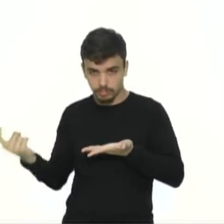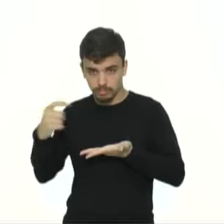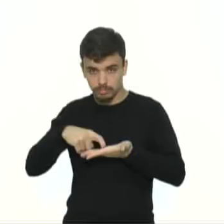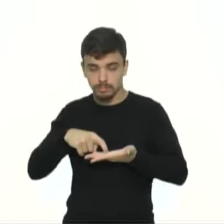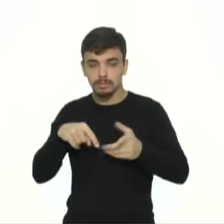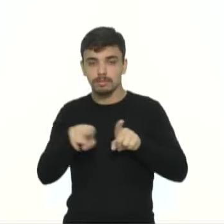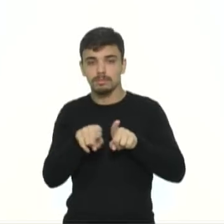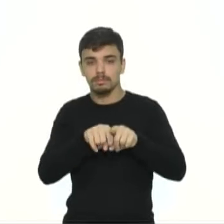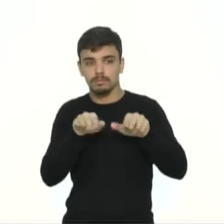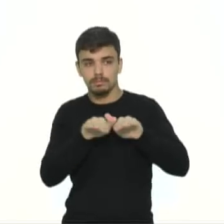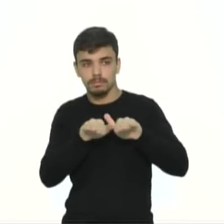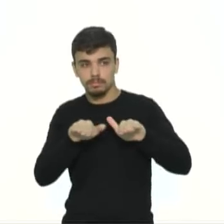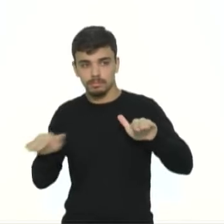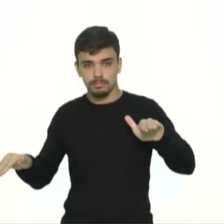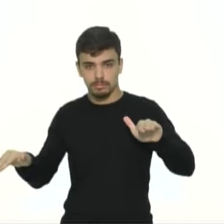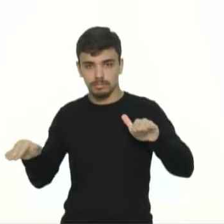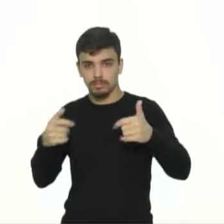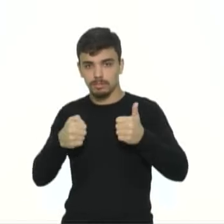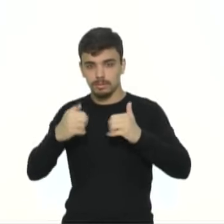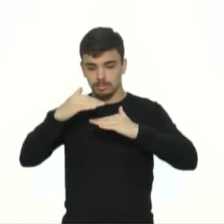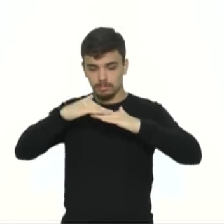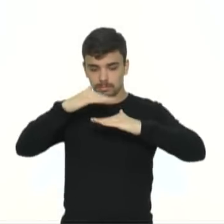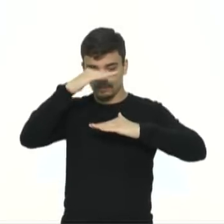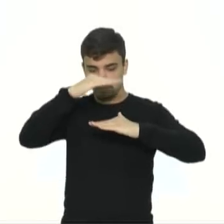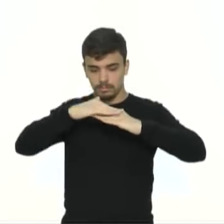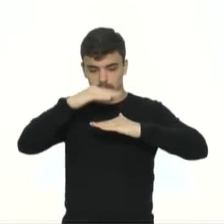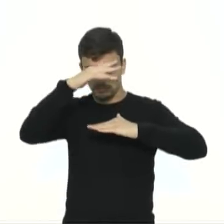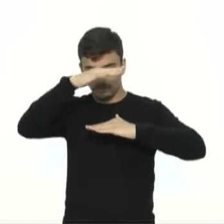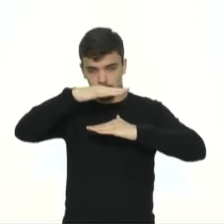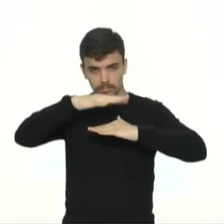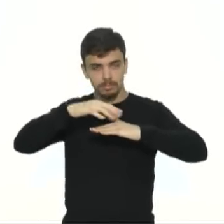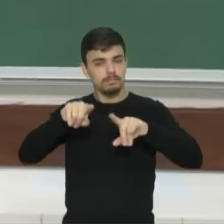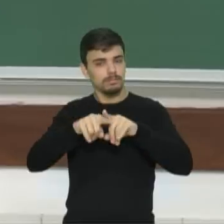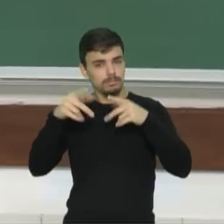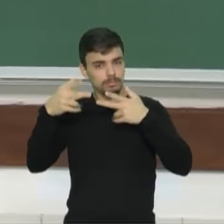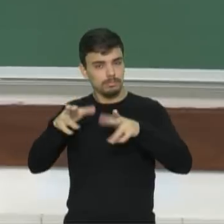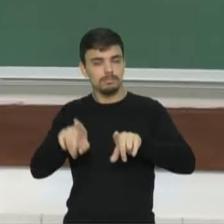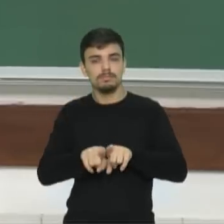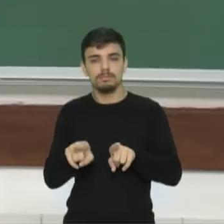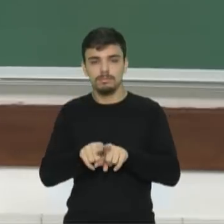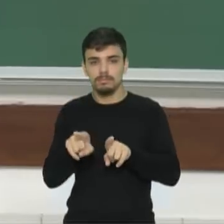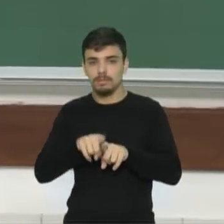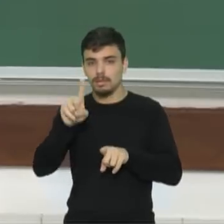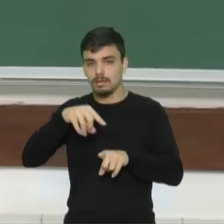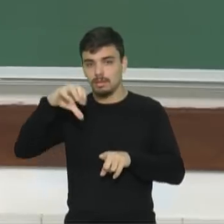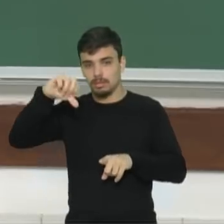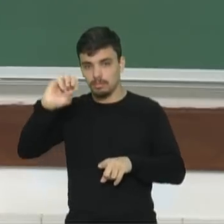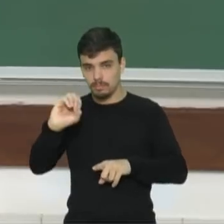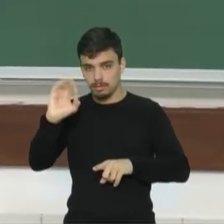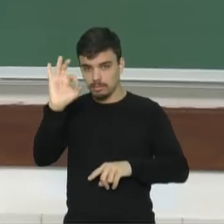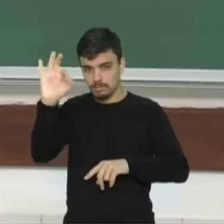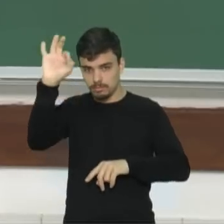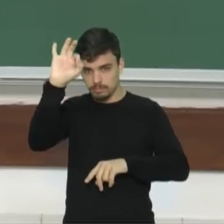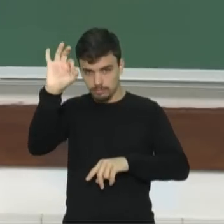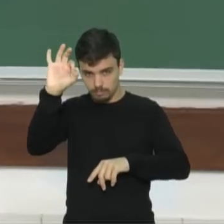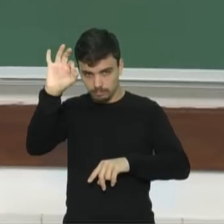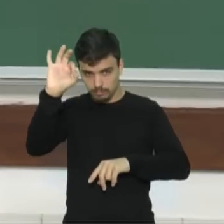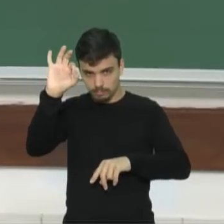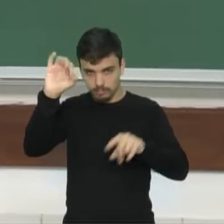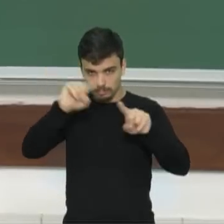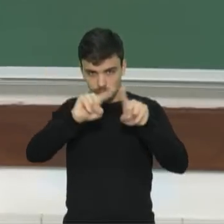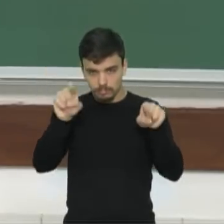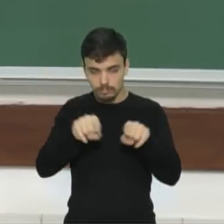plana, os raios retornam com o mesmo ângulo que eles incidiram. Então, se ele incide com um ângulo de 90 graus, ele volta com um ângulo de 90